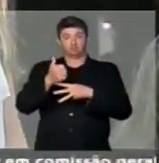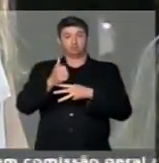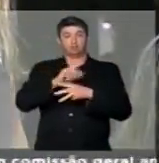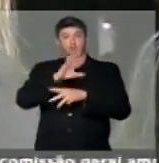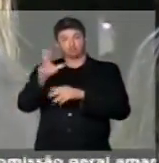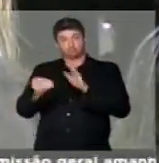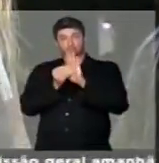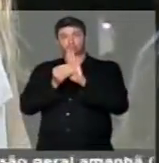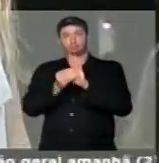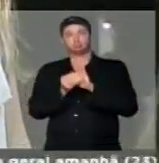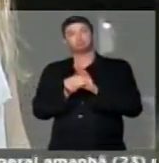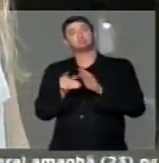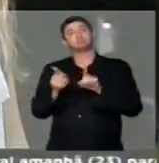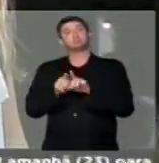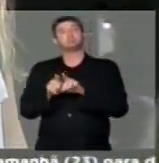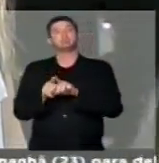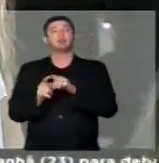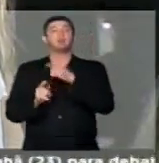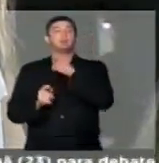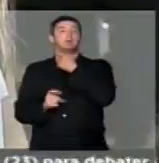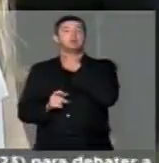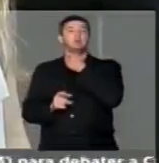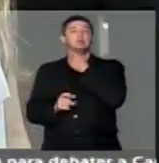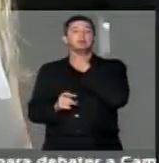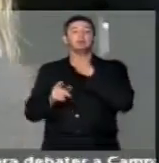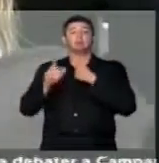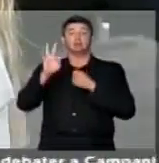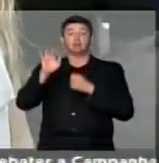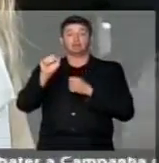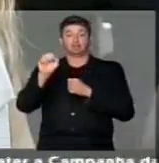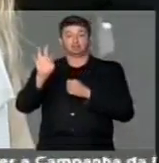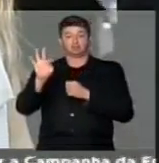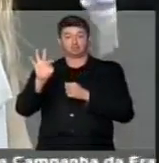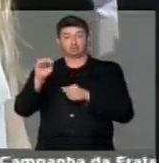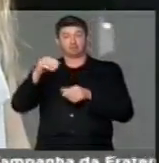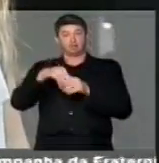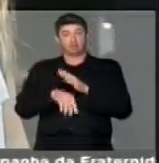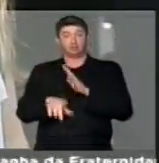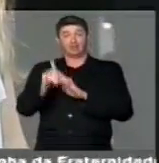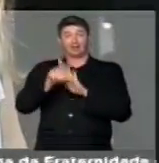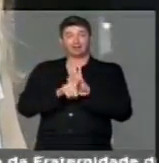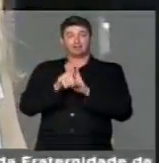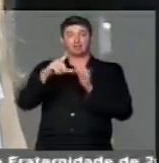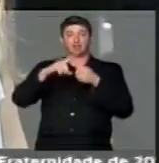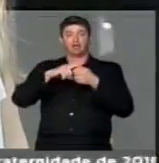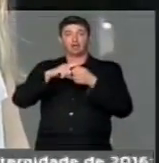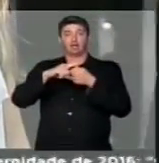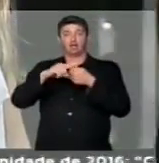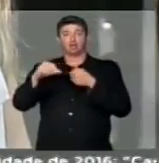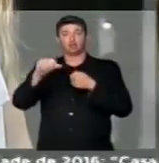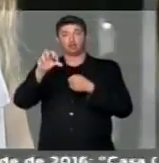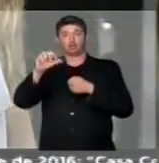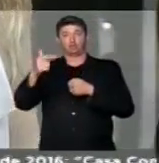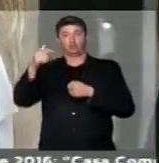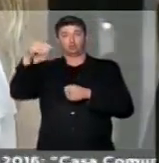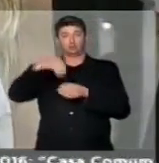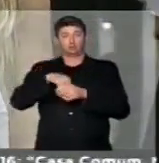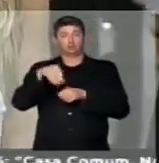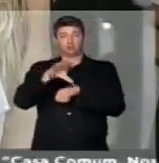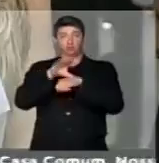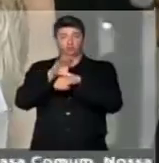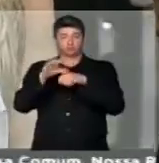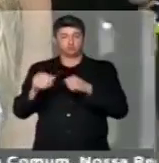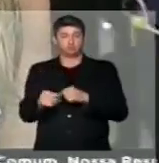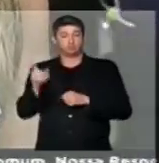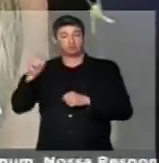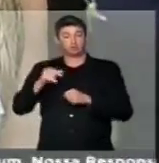incluir expressamente o TST na lista do artigo 92 da Constituição Federal